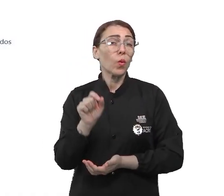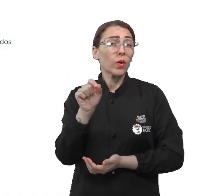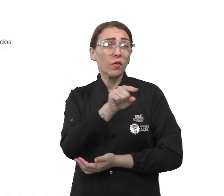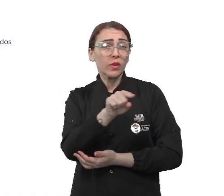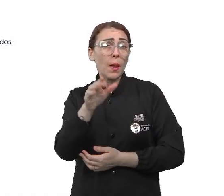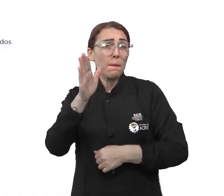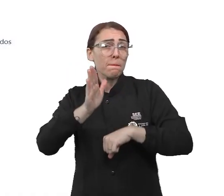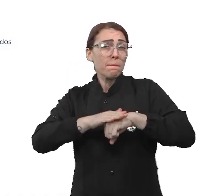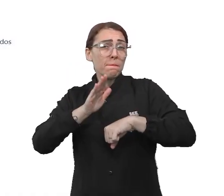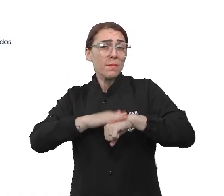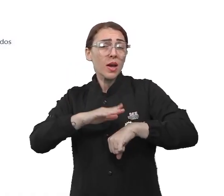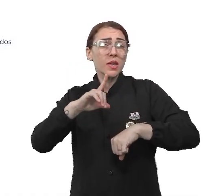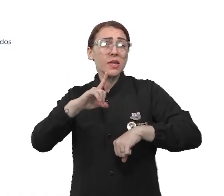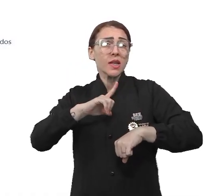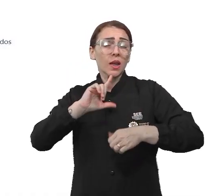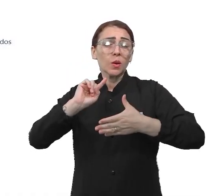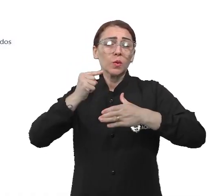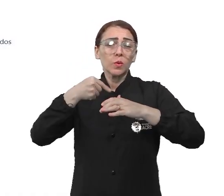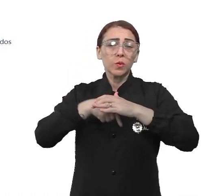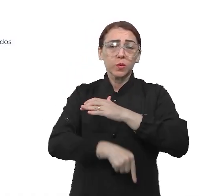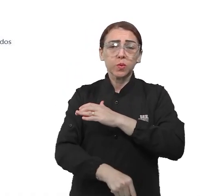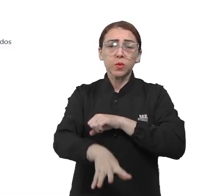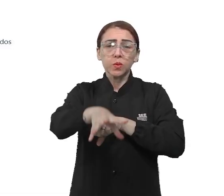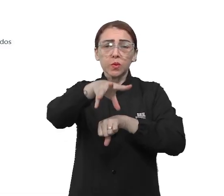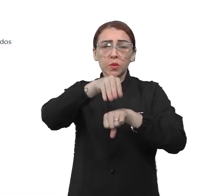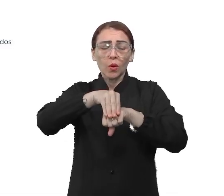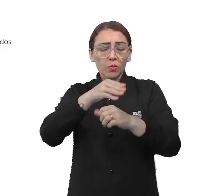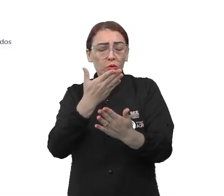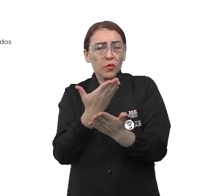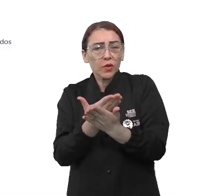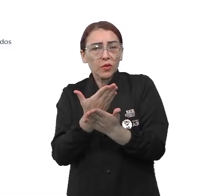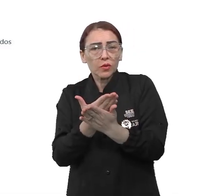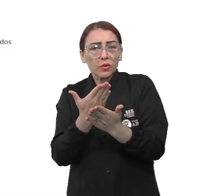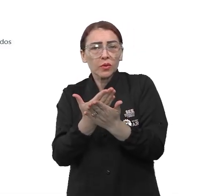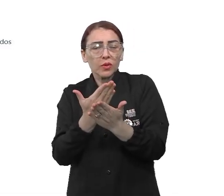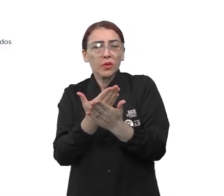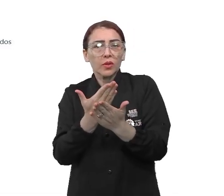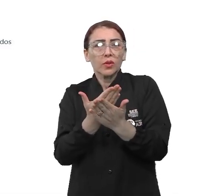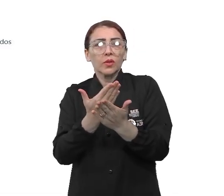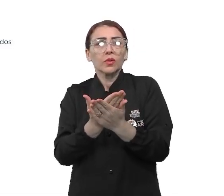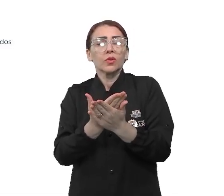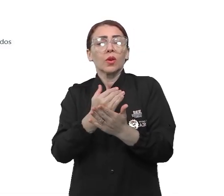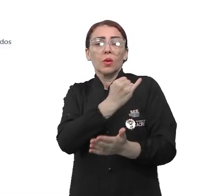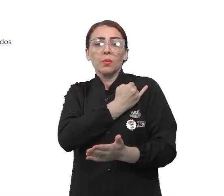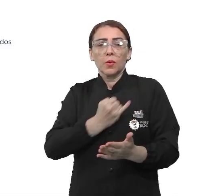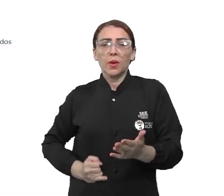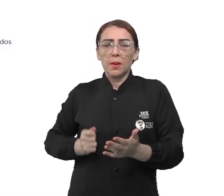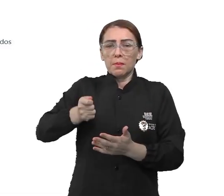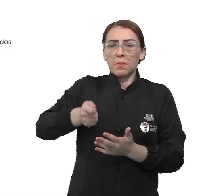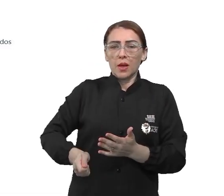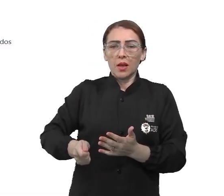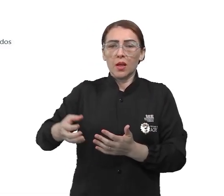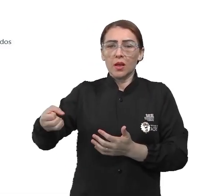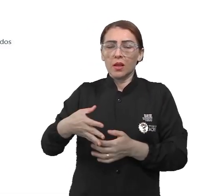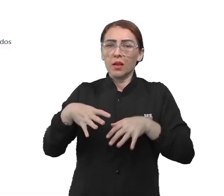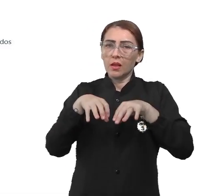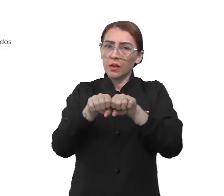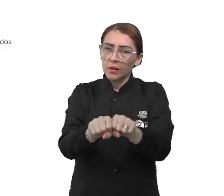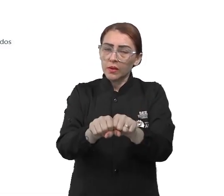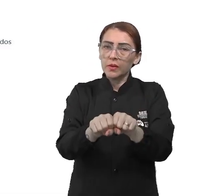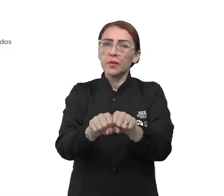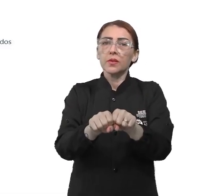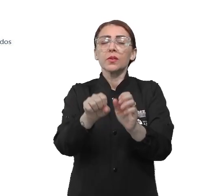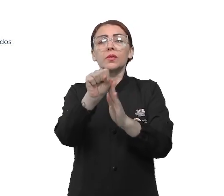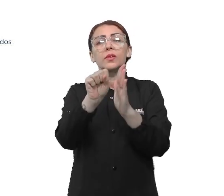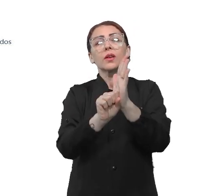você mais tem que se aprofundar quando estiver estudando aí sobre imperialismo, sobre neocolonialismo